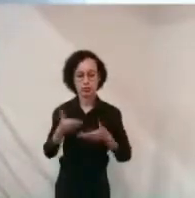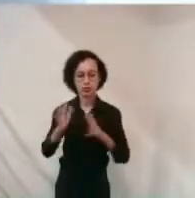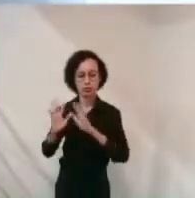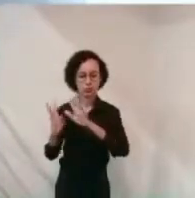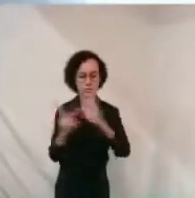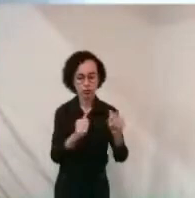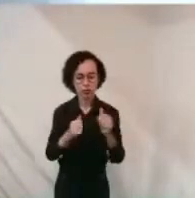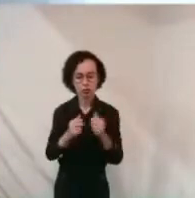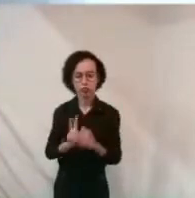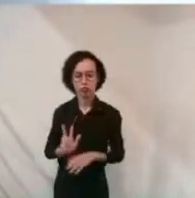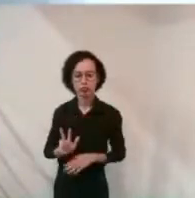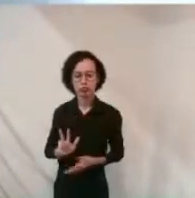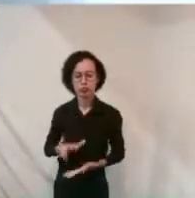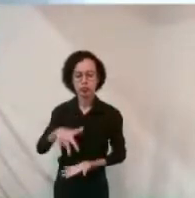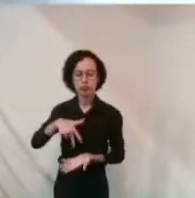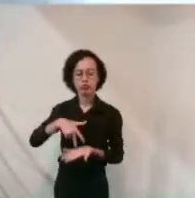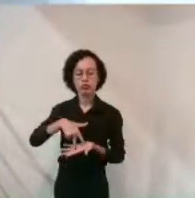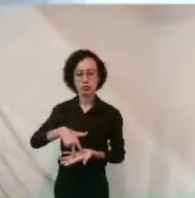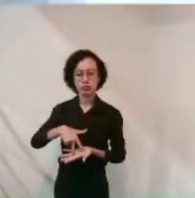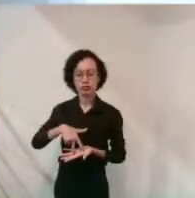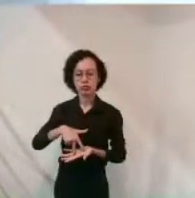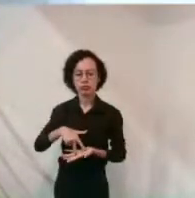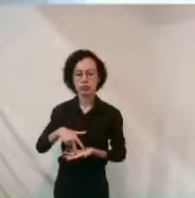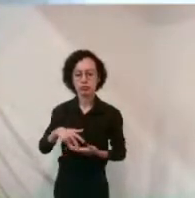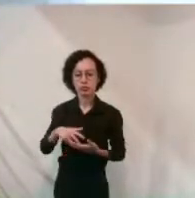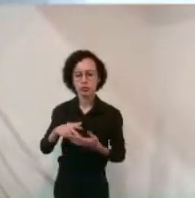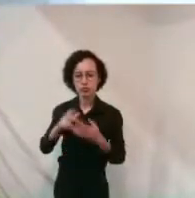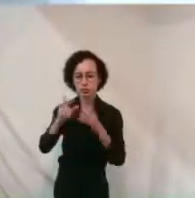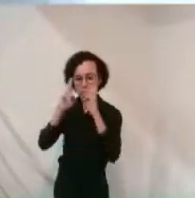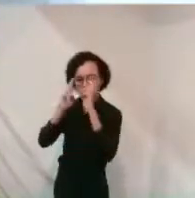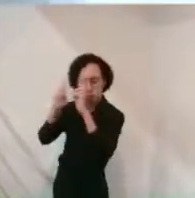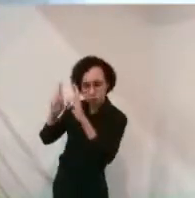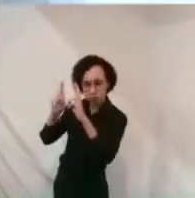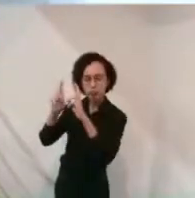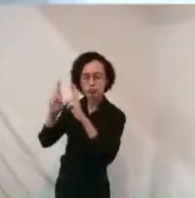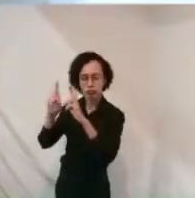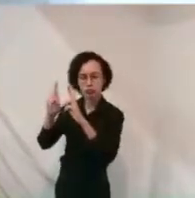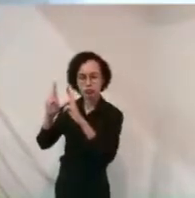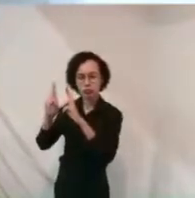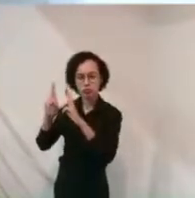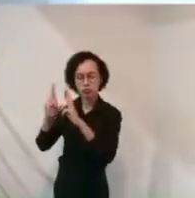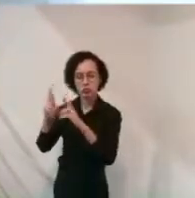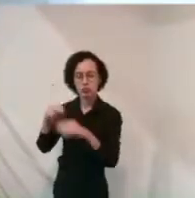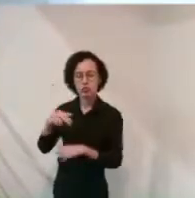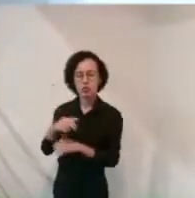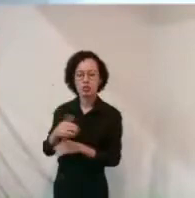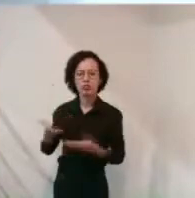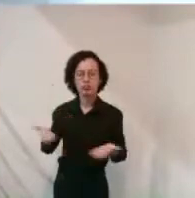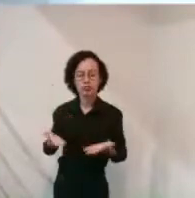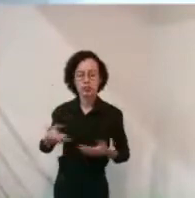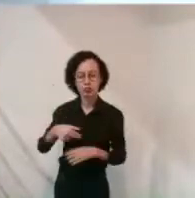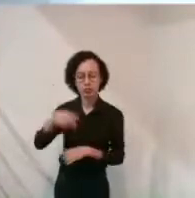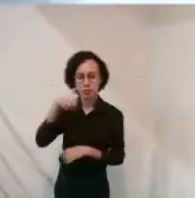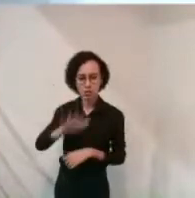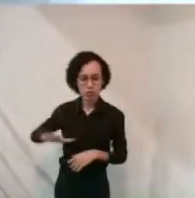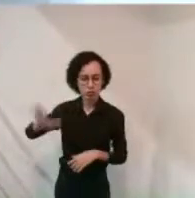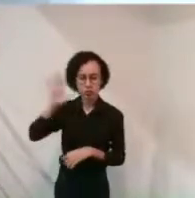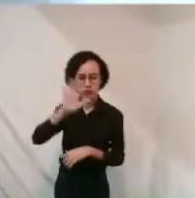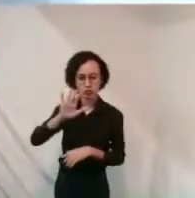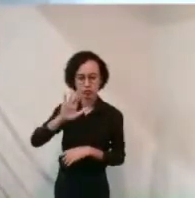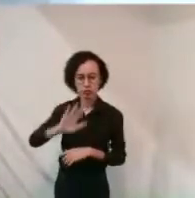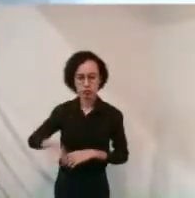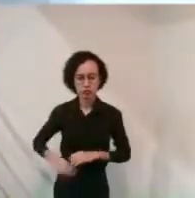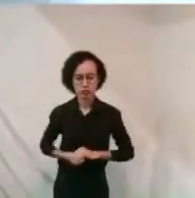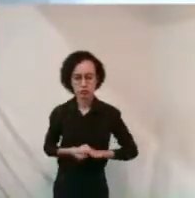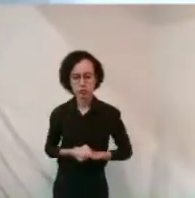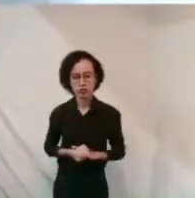todos a ficarem em posição de respeito para solenemente ouvirmos e entoarmos o Hino Nacional